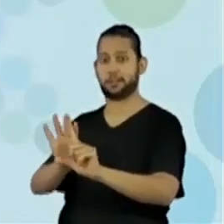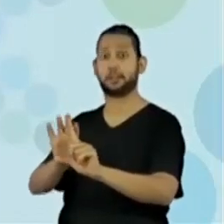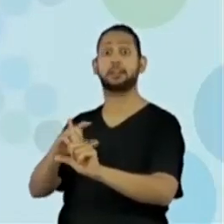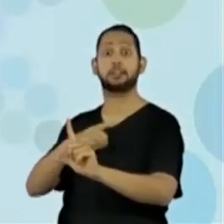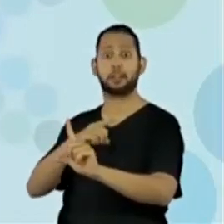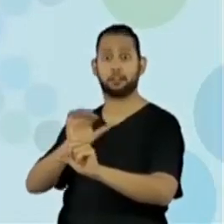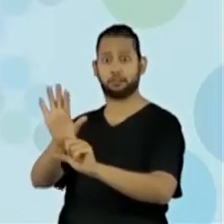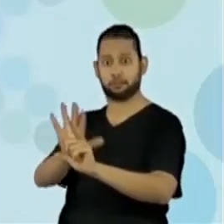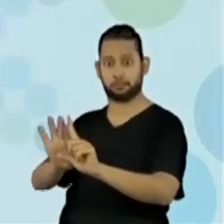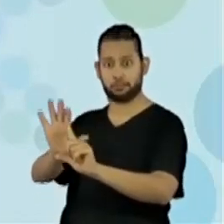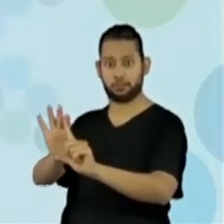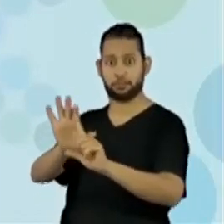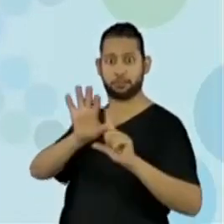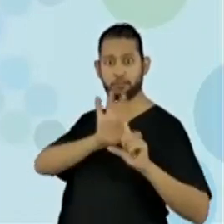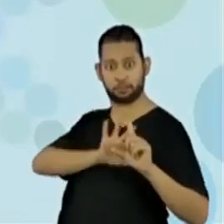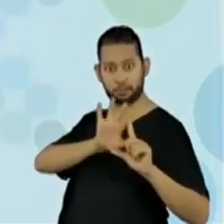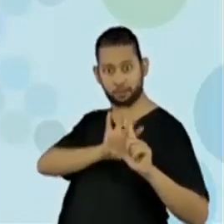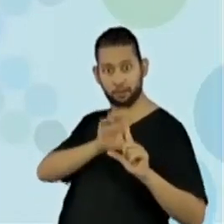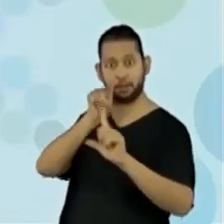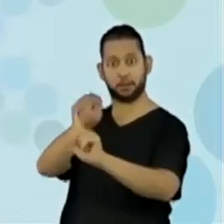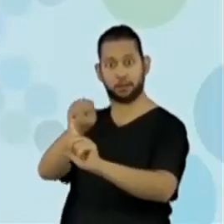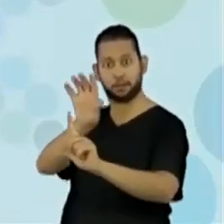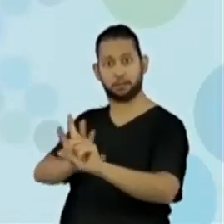destacar, depois eu apago.